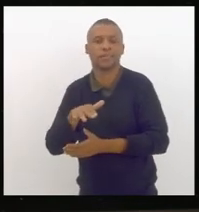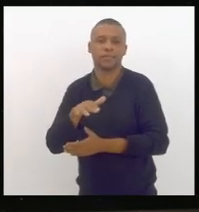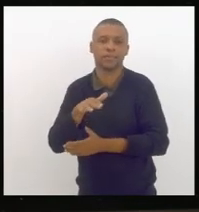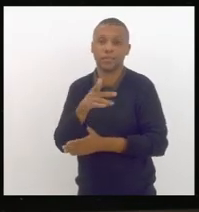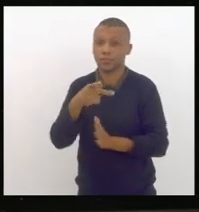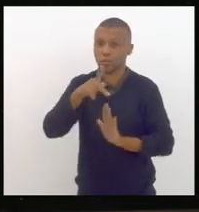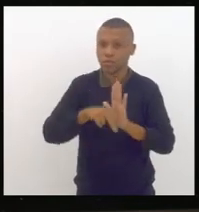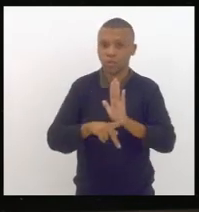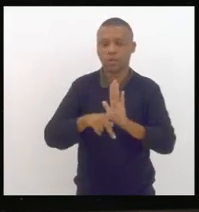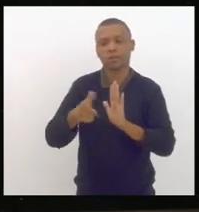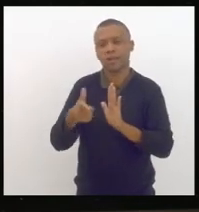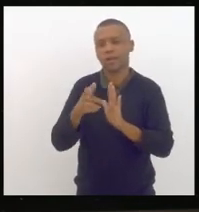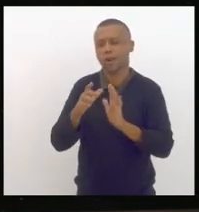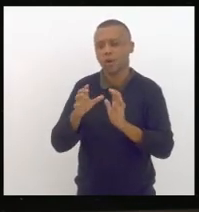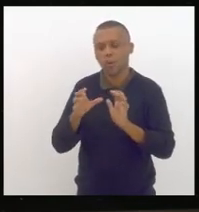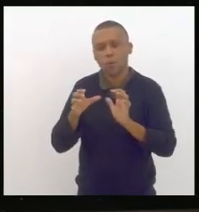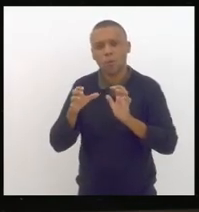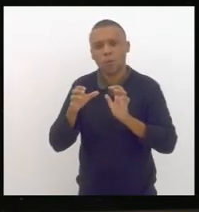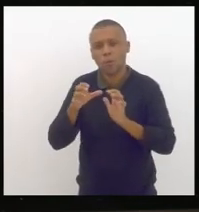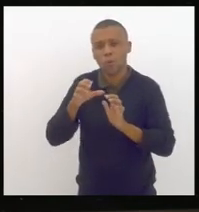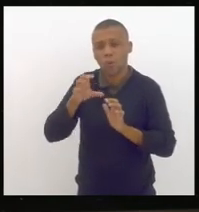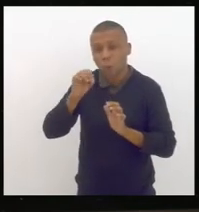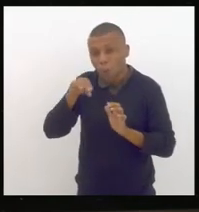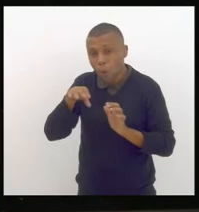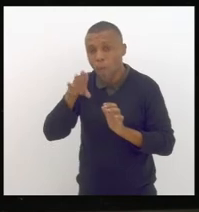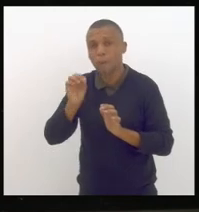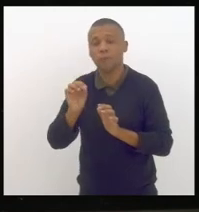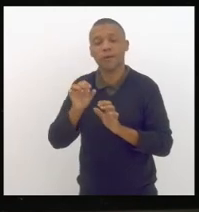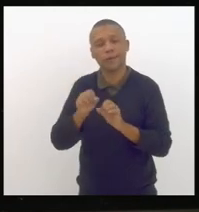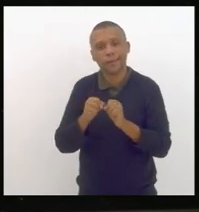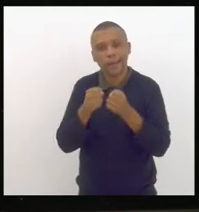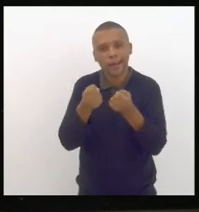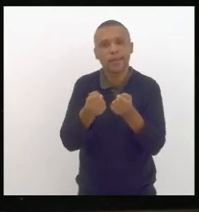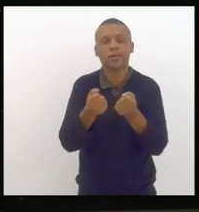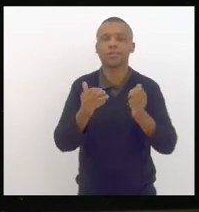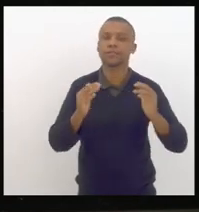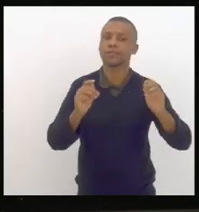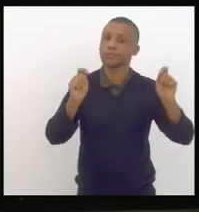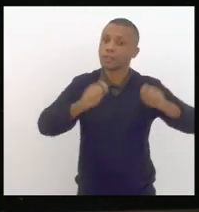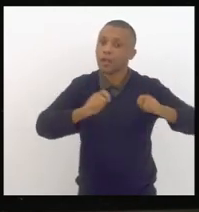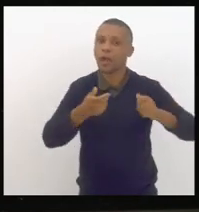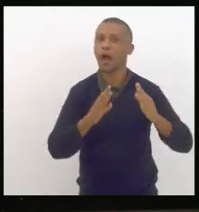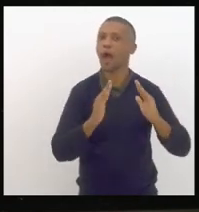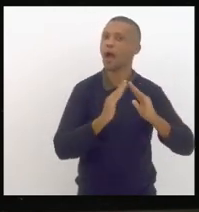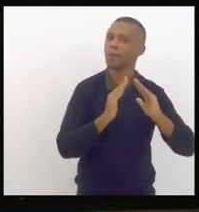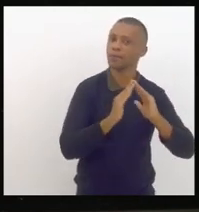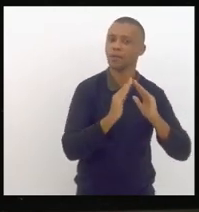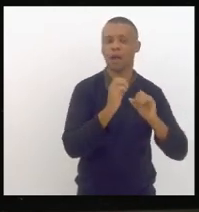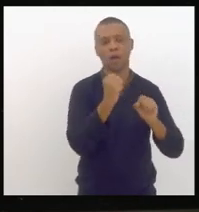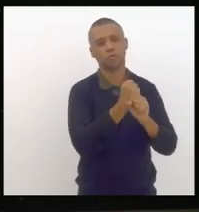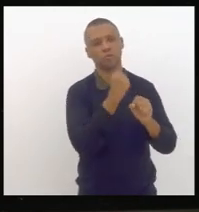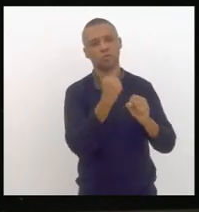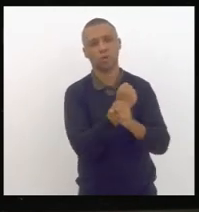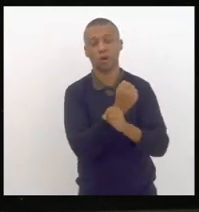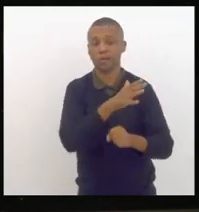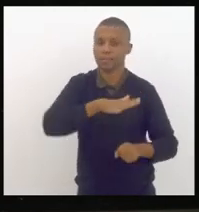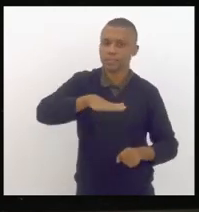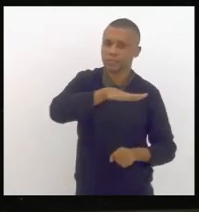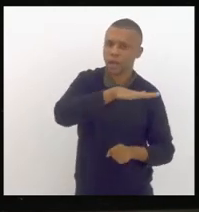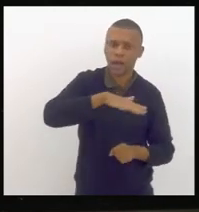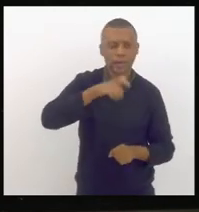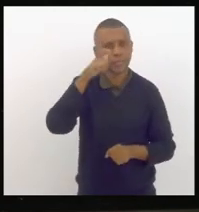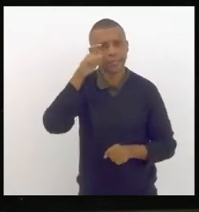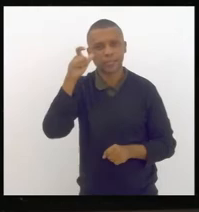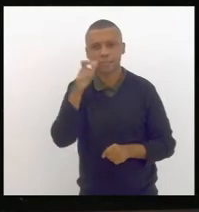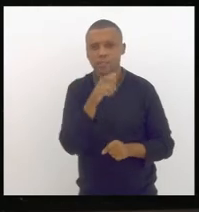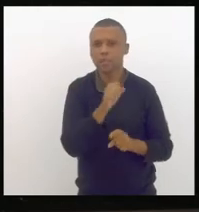porque ele garante habitabilidade, ou seja, edificações em áreas de especial interesse social que sejam habitáveis,